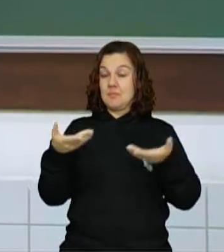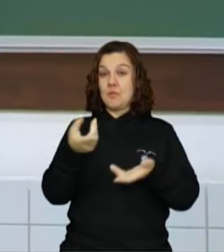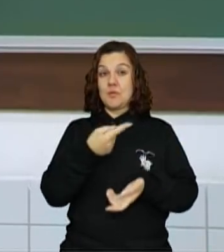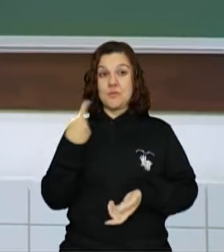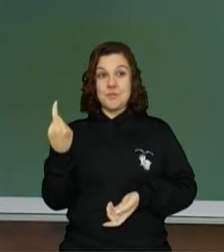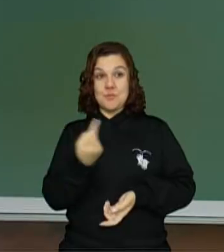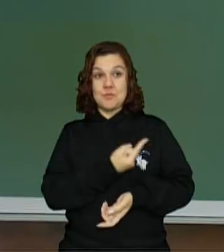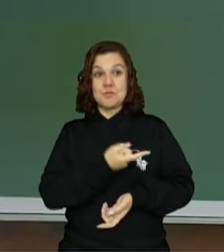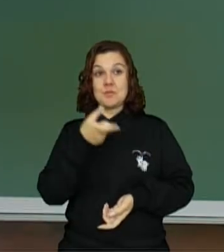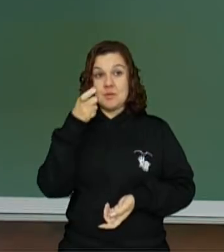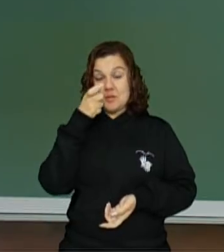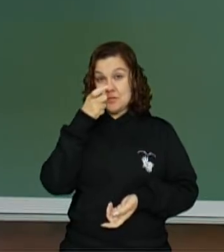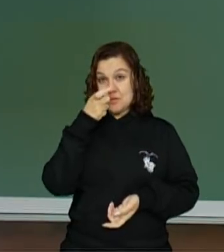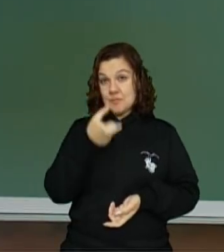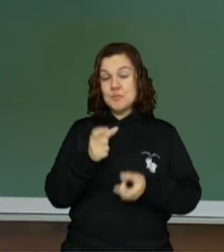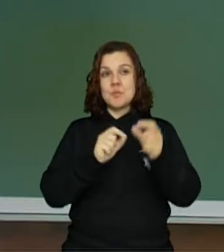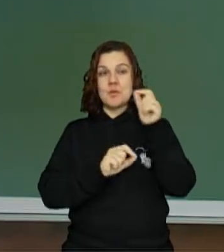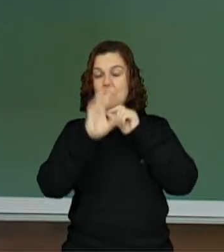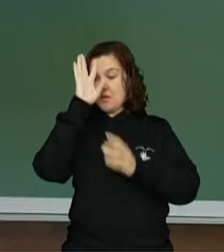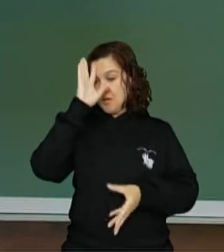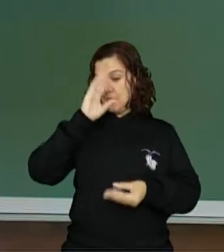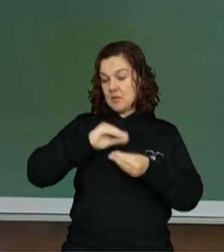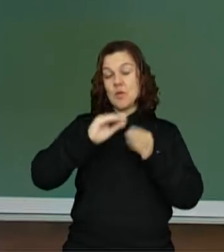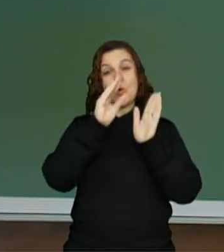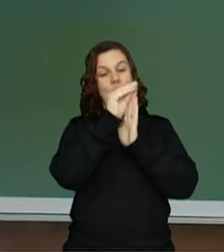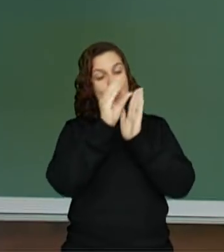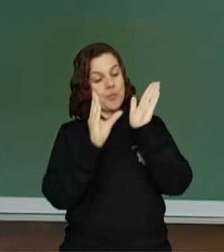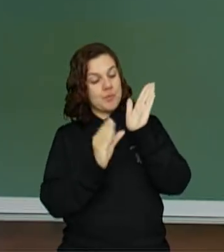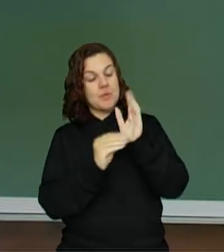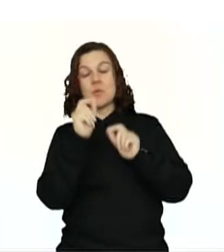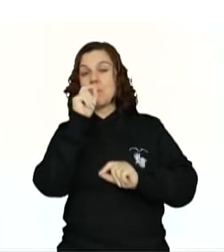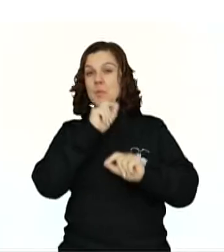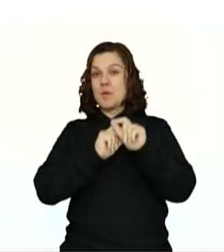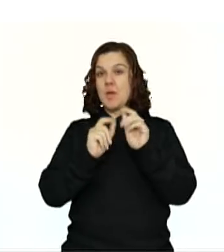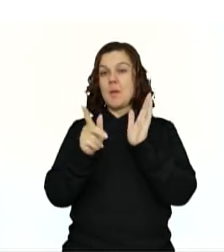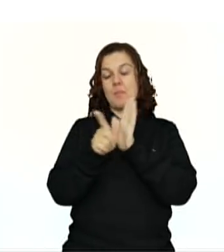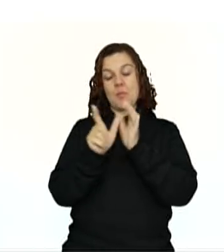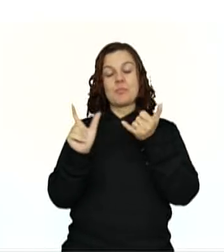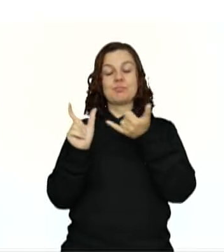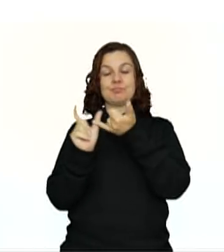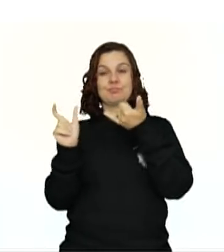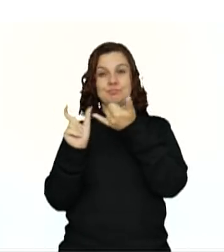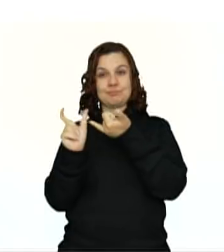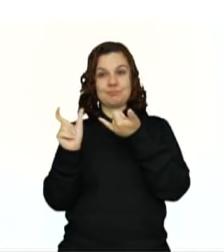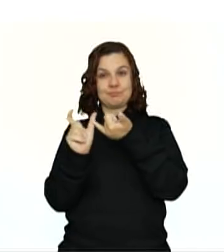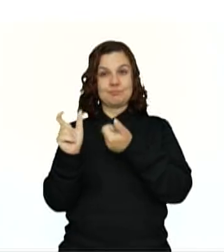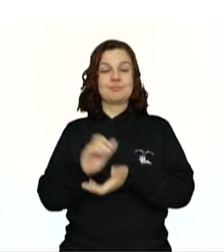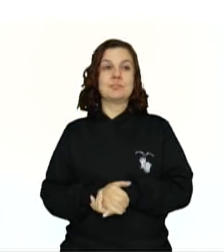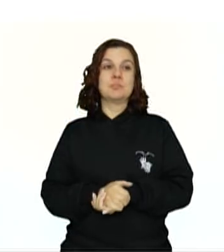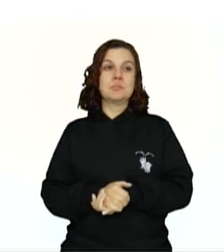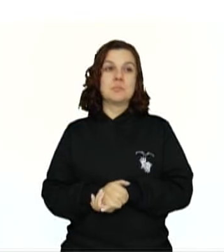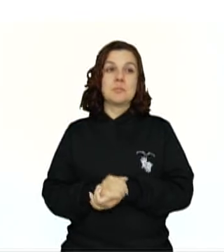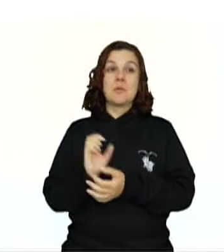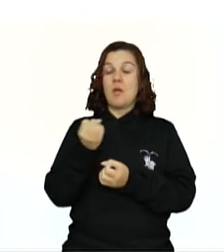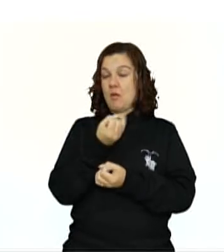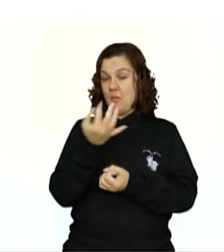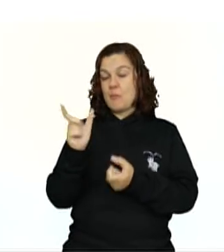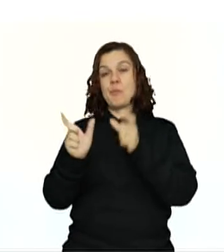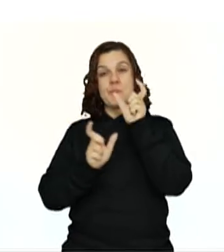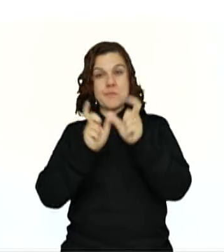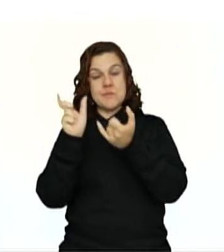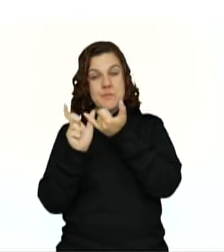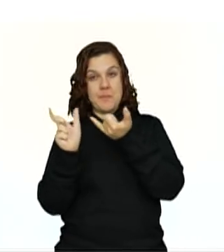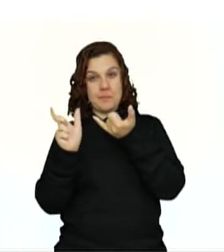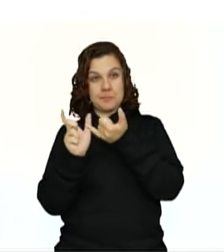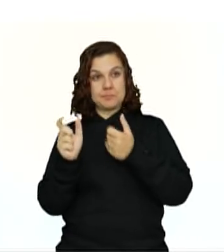Na aula de hoje, entendemos o conceito de quê? De palavras parônimas, é claro, algumas palavrinhas,